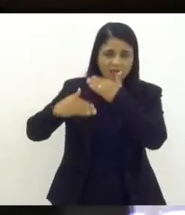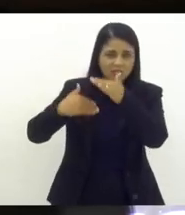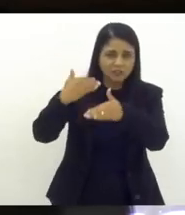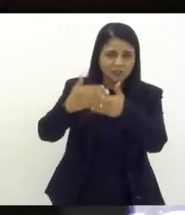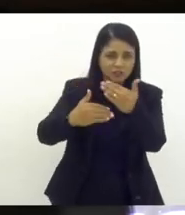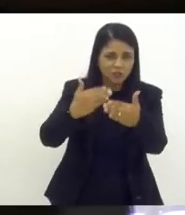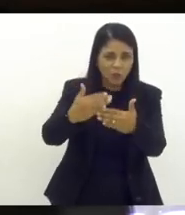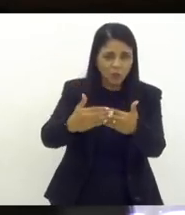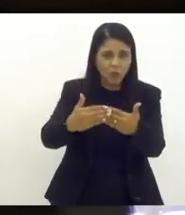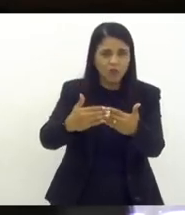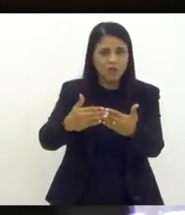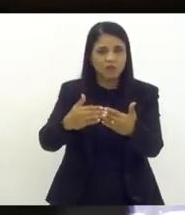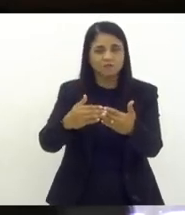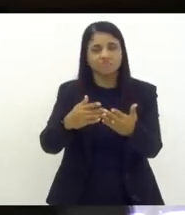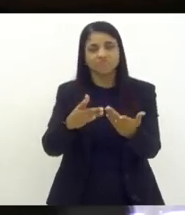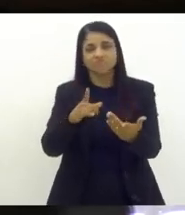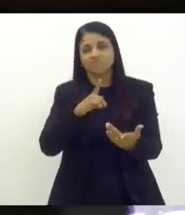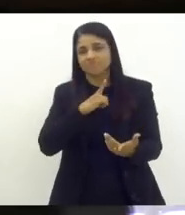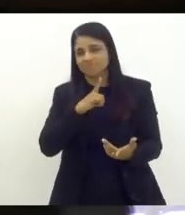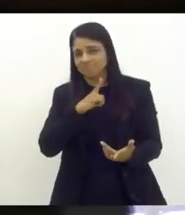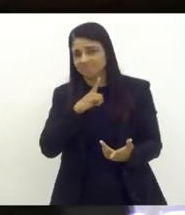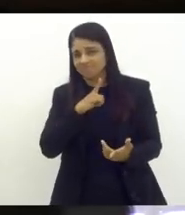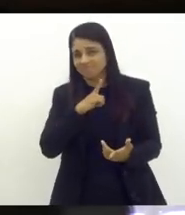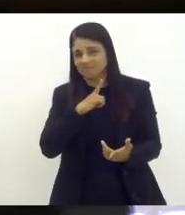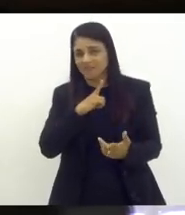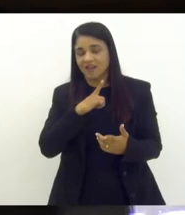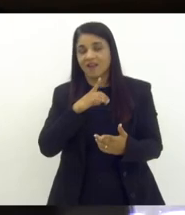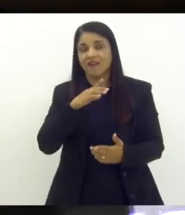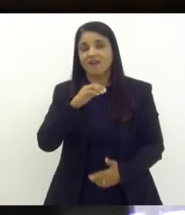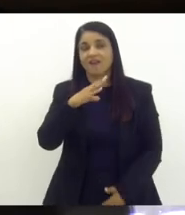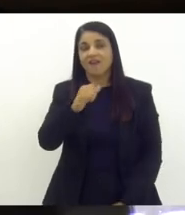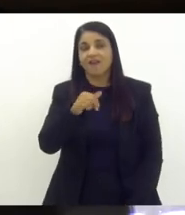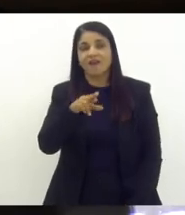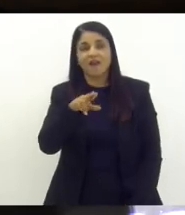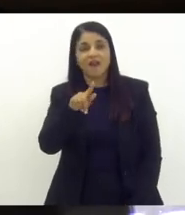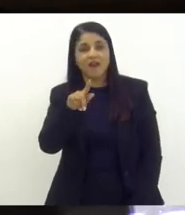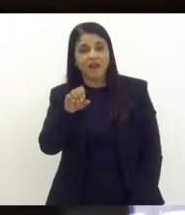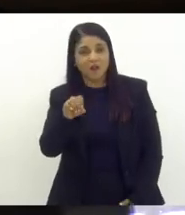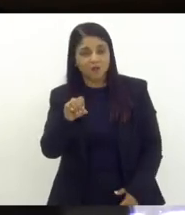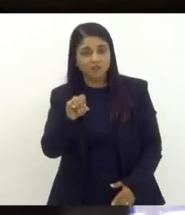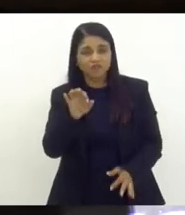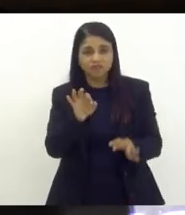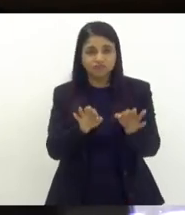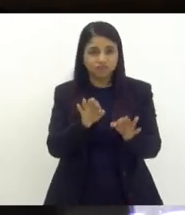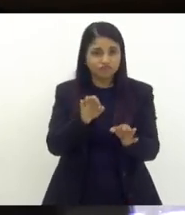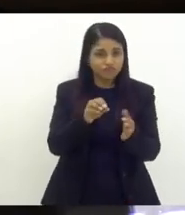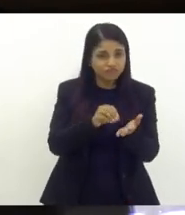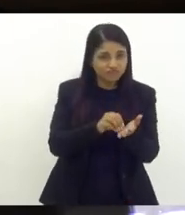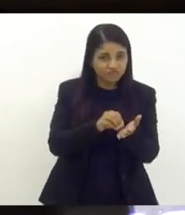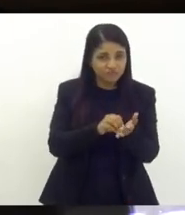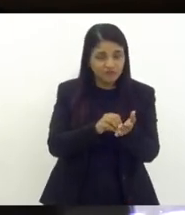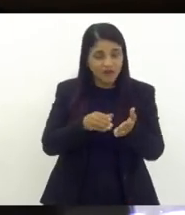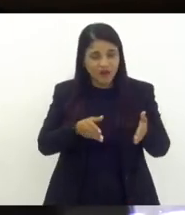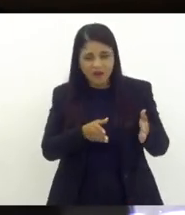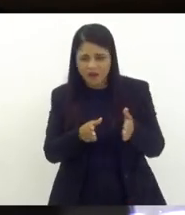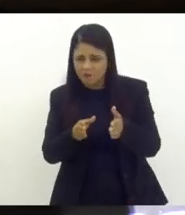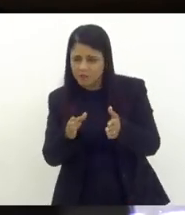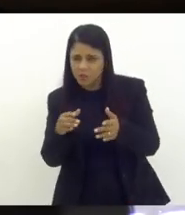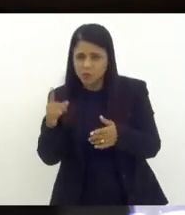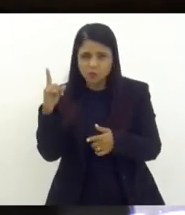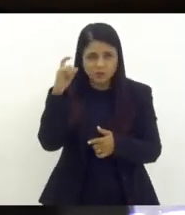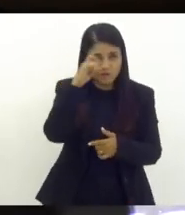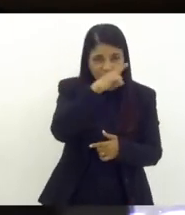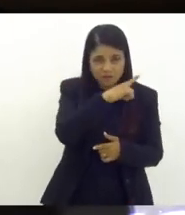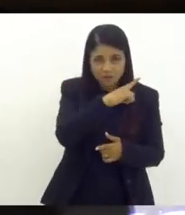ilógica não há cargo encargo tão injusto Não Há caminho tão tortuoso não há